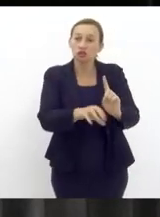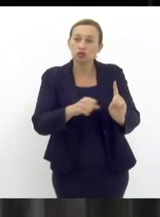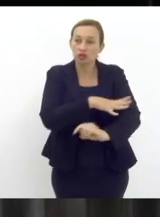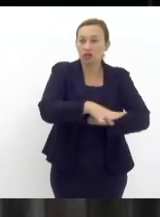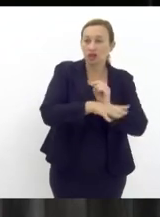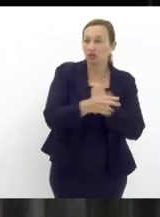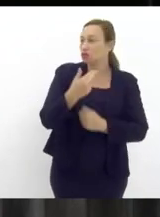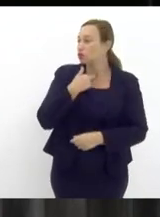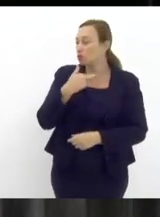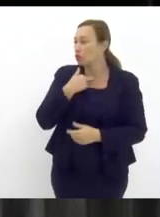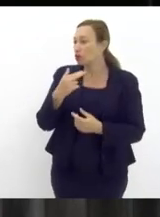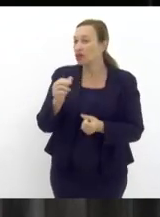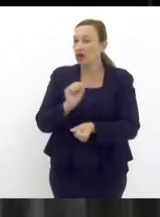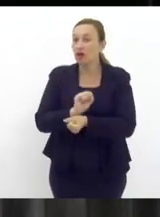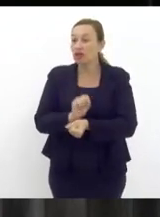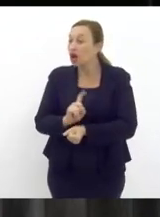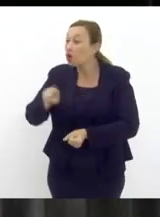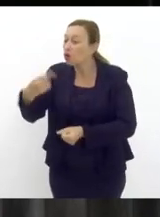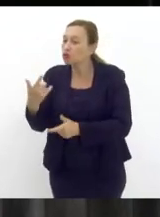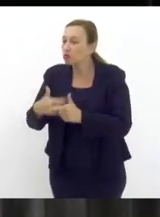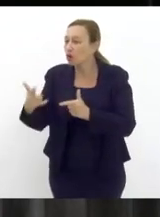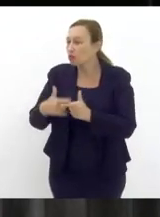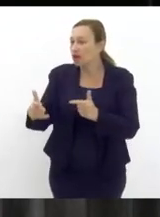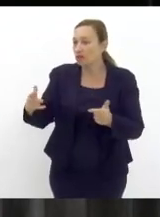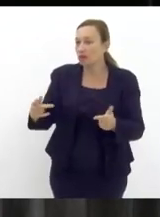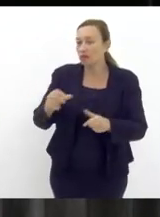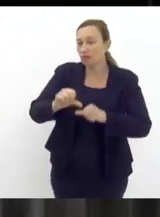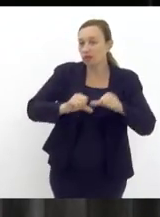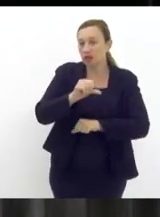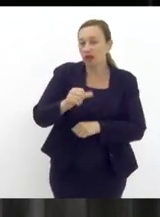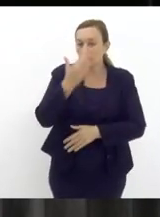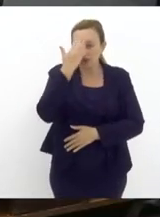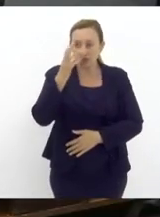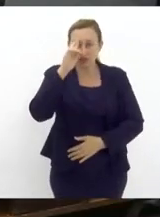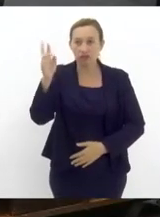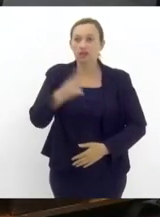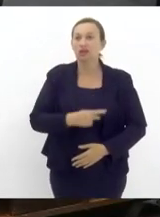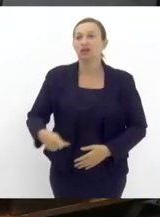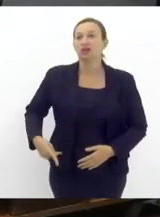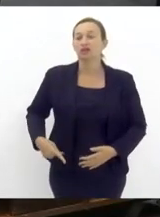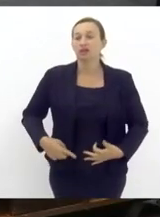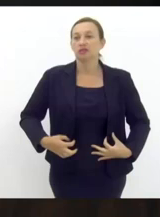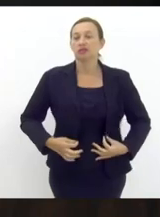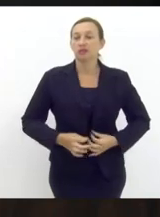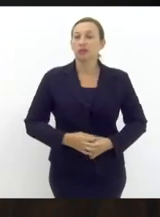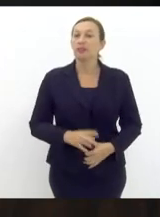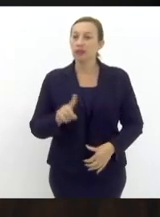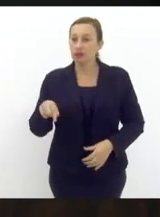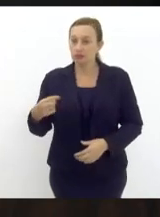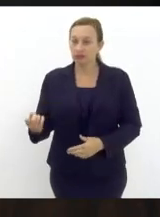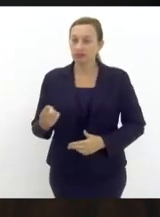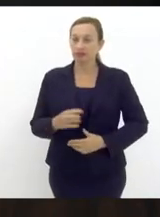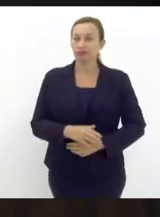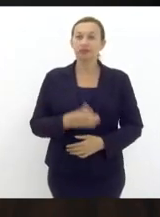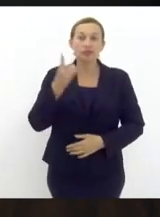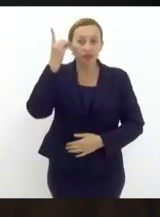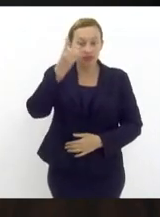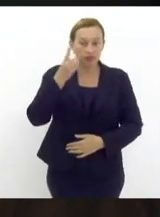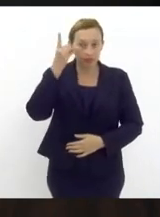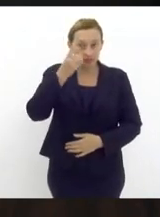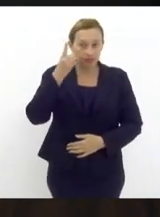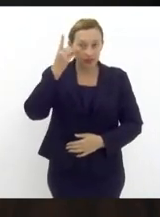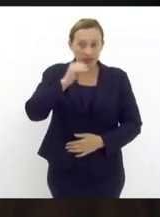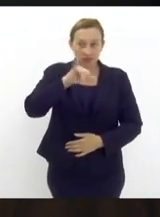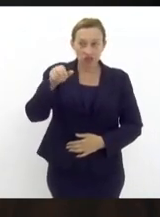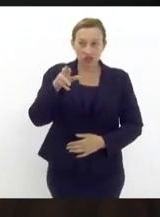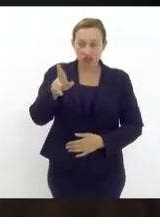pode esperar outra tragédia acontecer para mudar esse cenário obrigada próximo a ladeira escrita é o nome Deputado